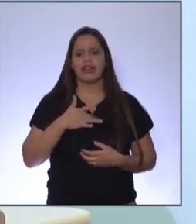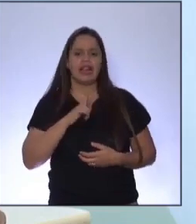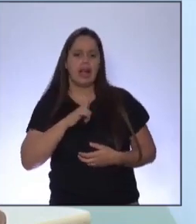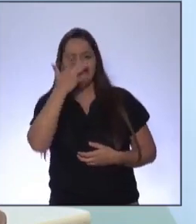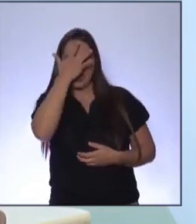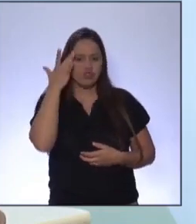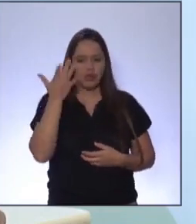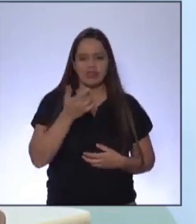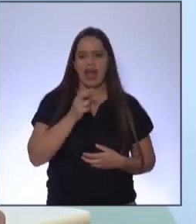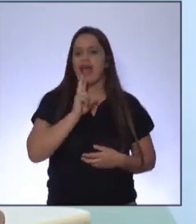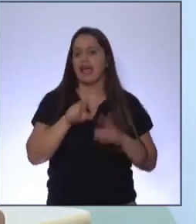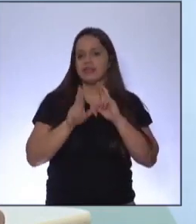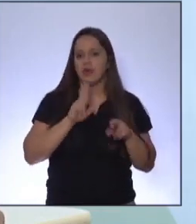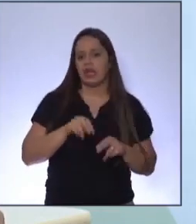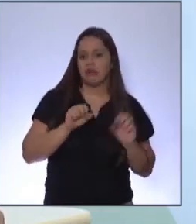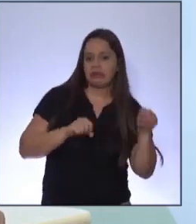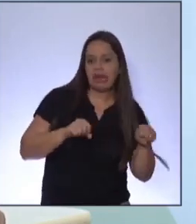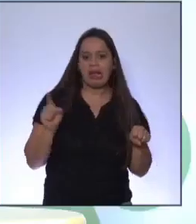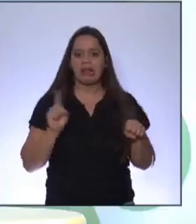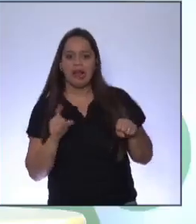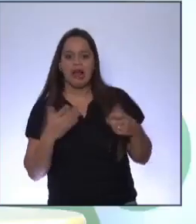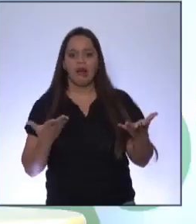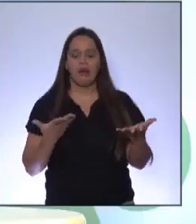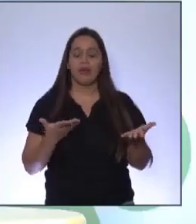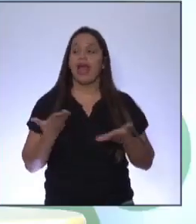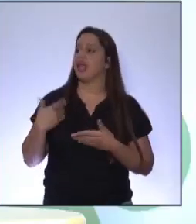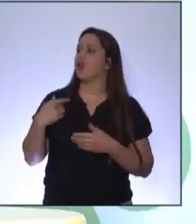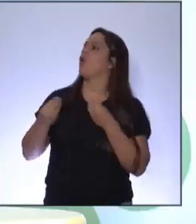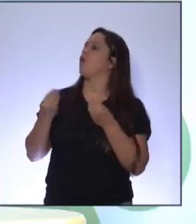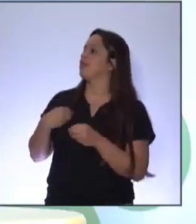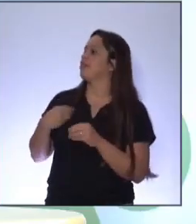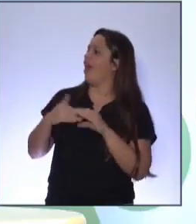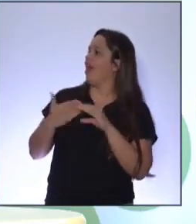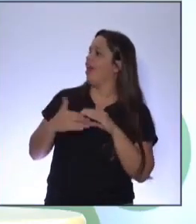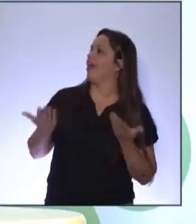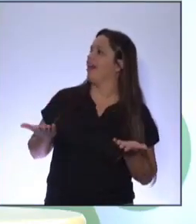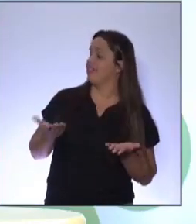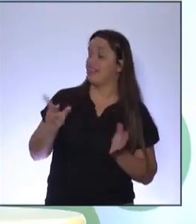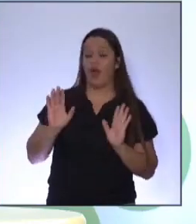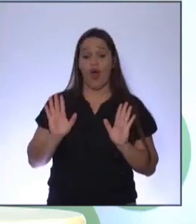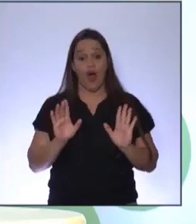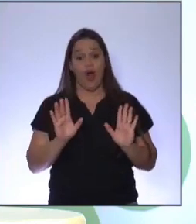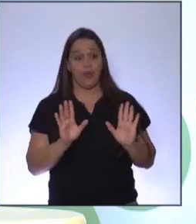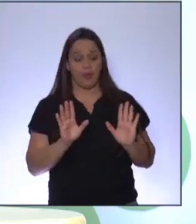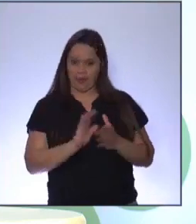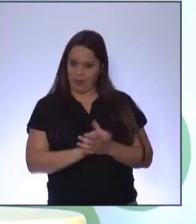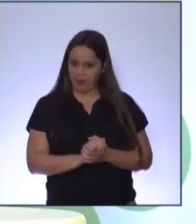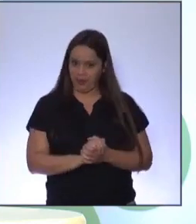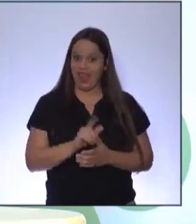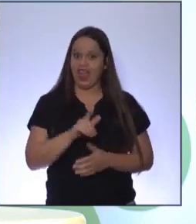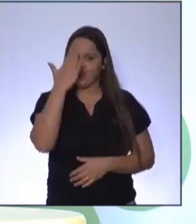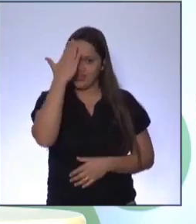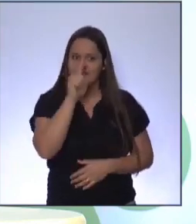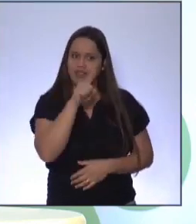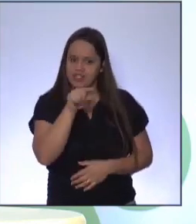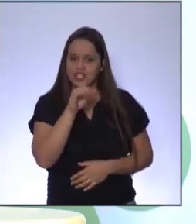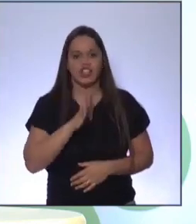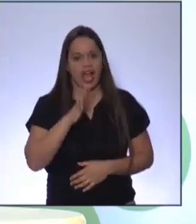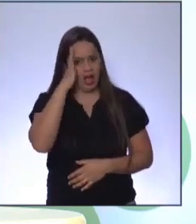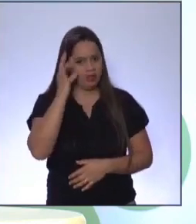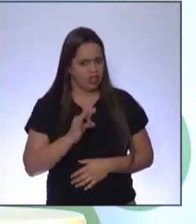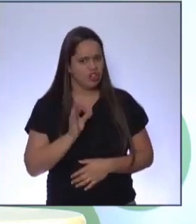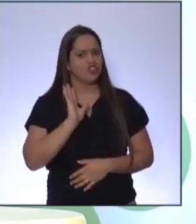aí, Beth, como que está nosso chat aí? Você pode falar? Então, pessoal, vocês, assim, a gente sabe que vocês já entendemos que a maioria